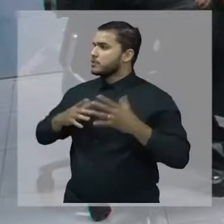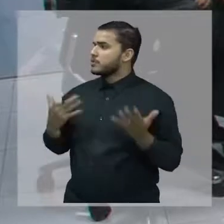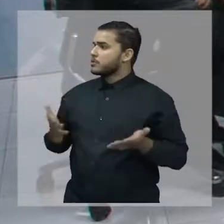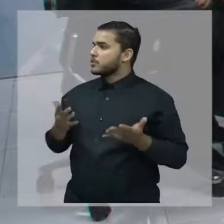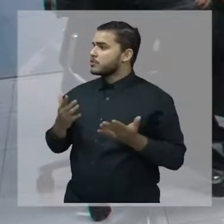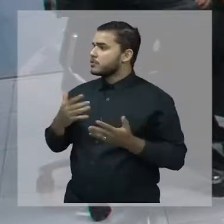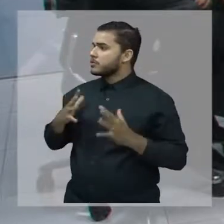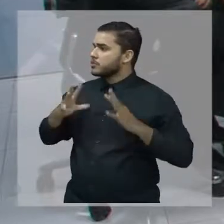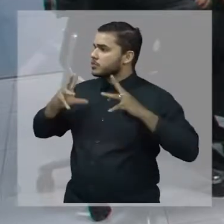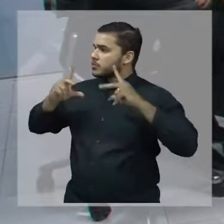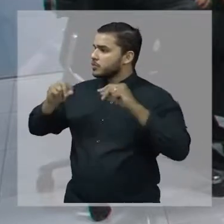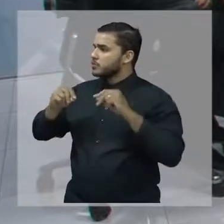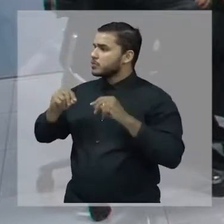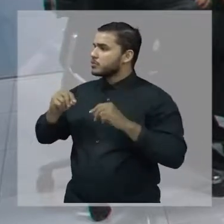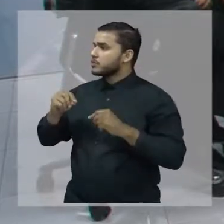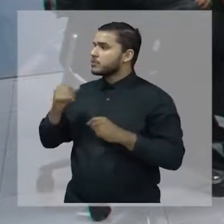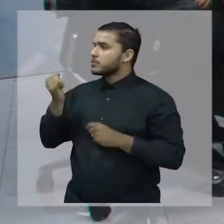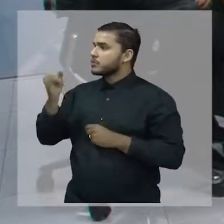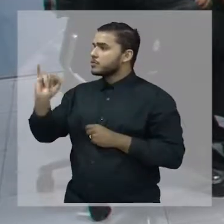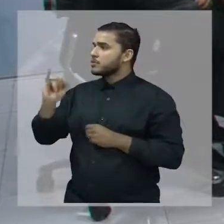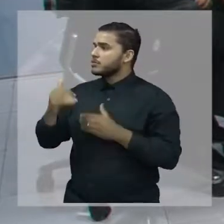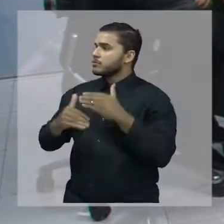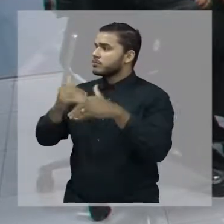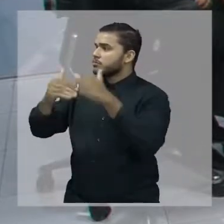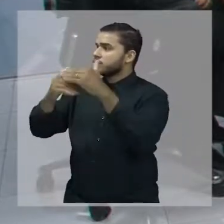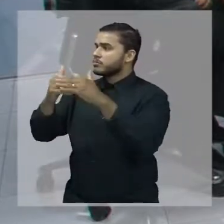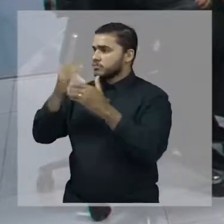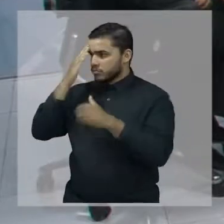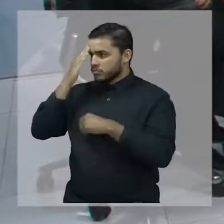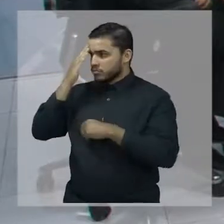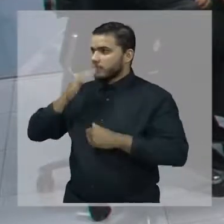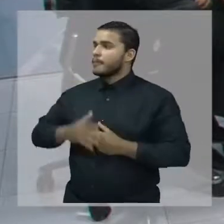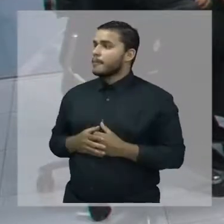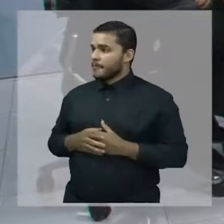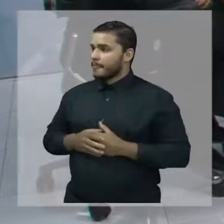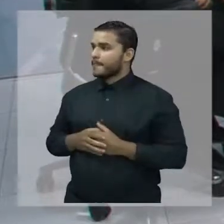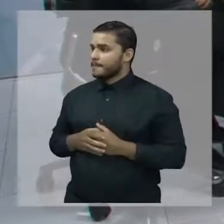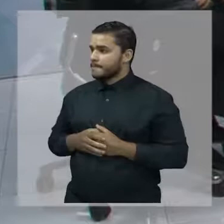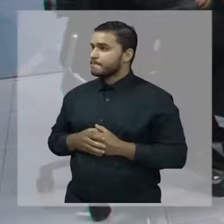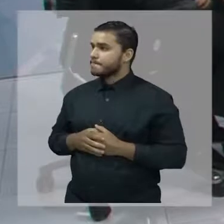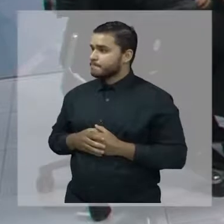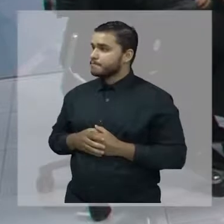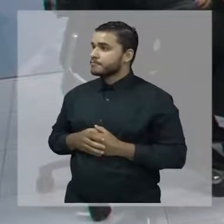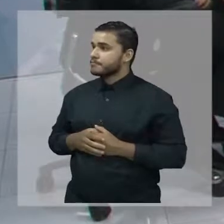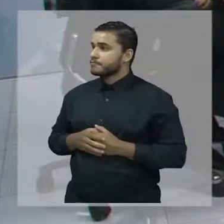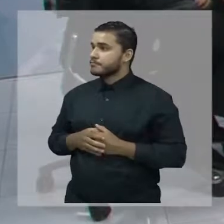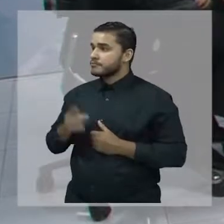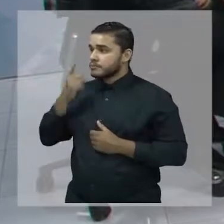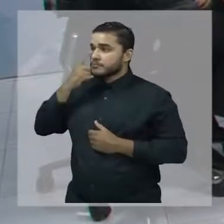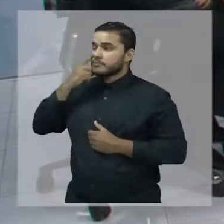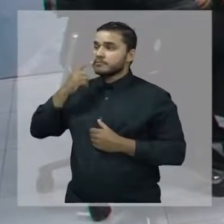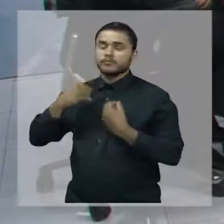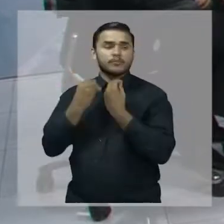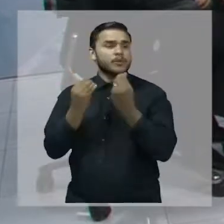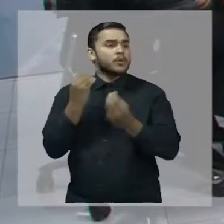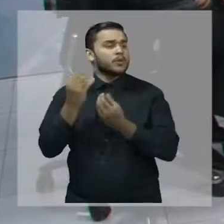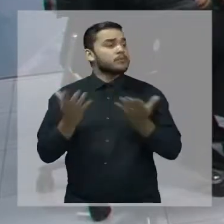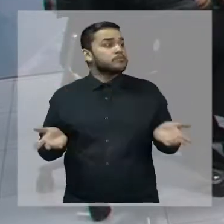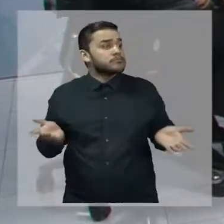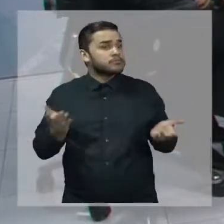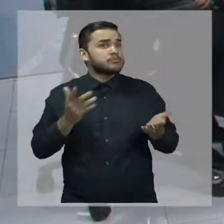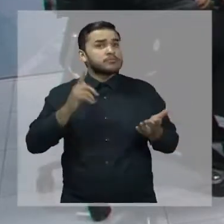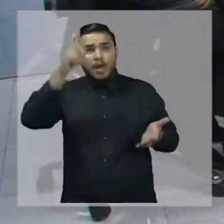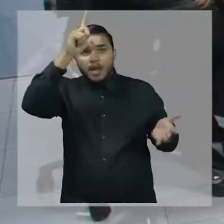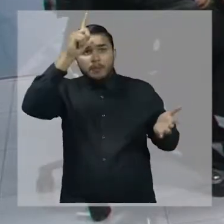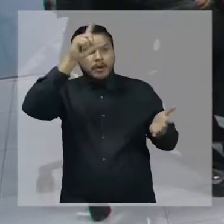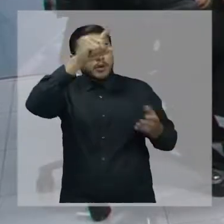parte, uma Harvard, Yale, aliás, vocês dois. O Maia, eu cito aqui o Instituto Imperador Guilherme